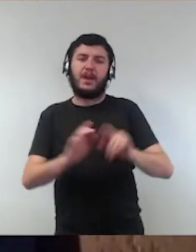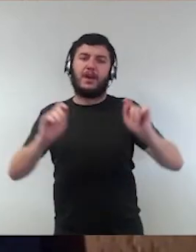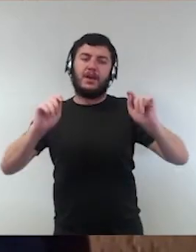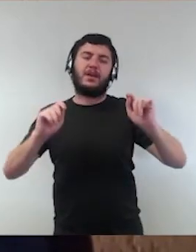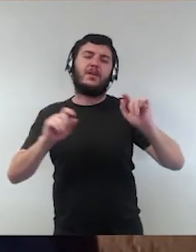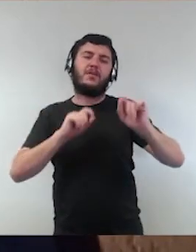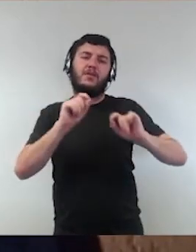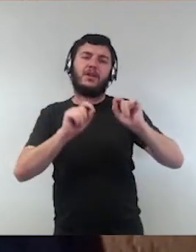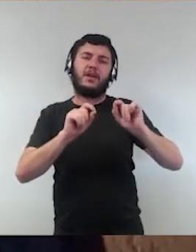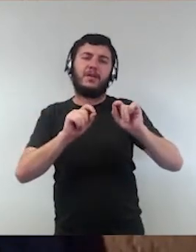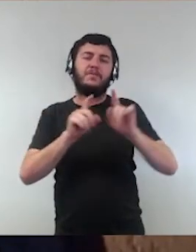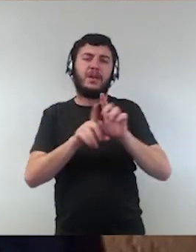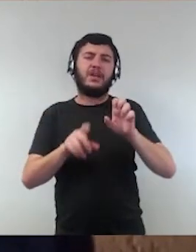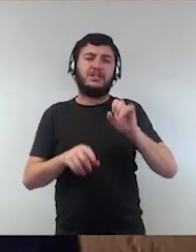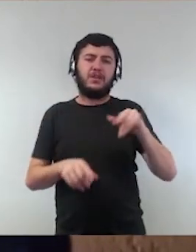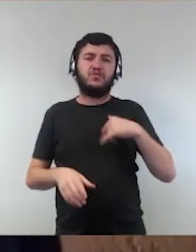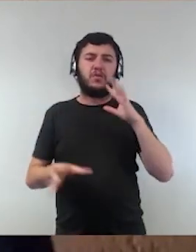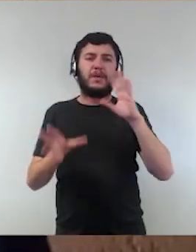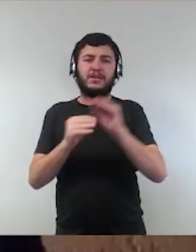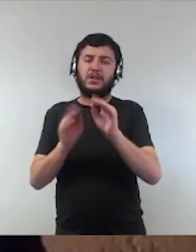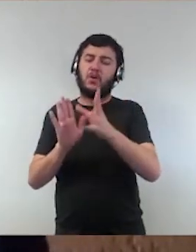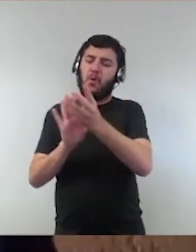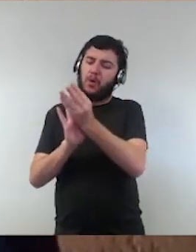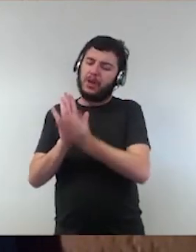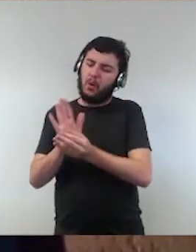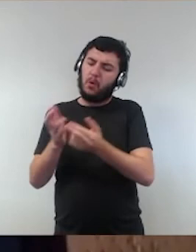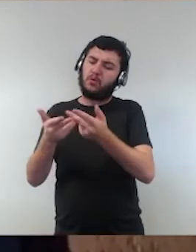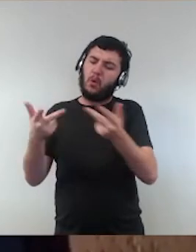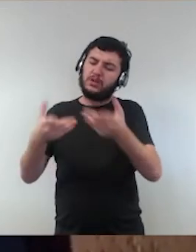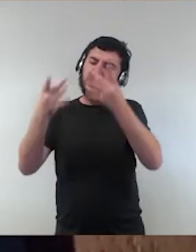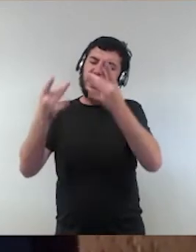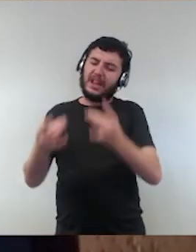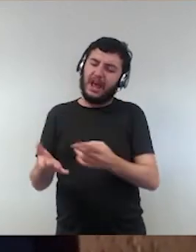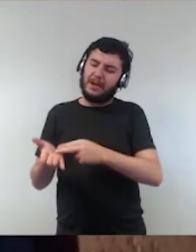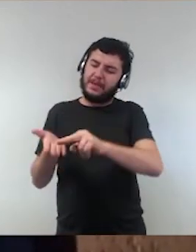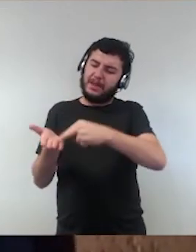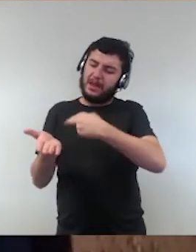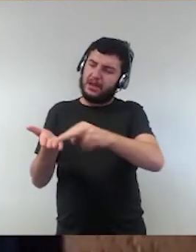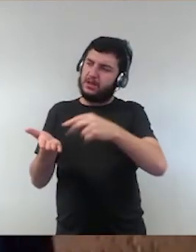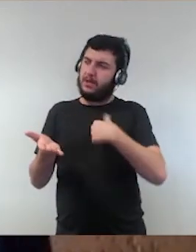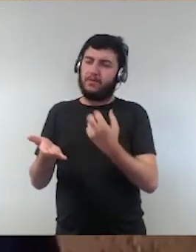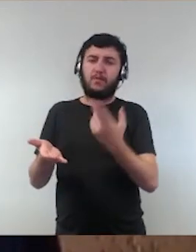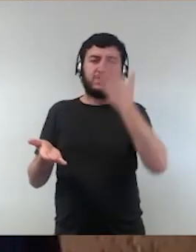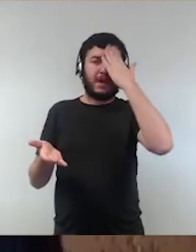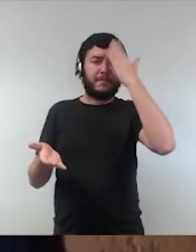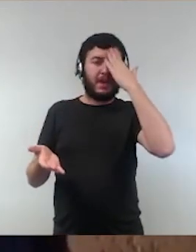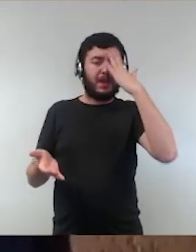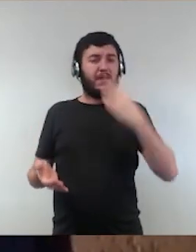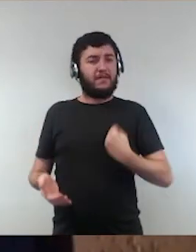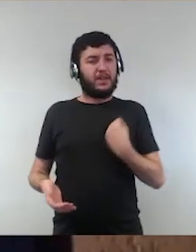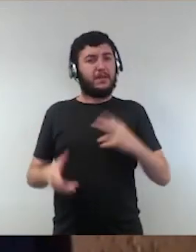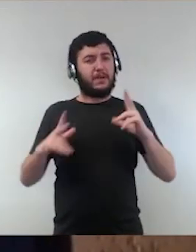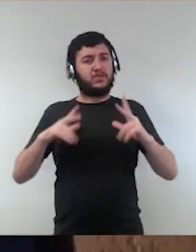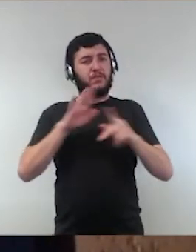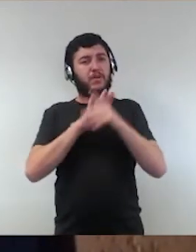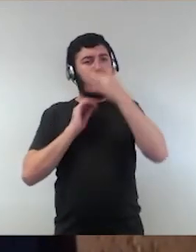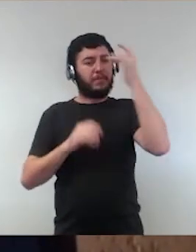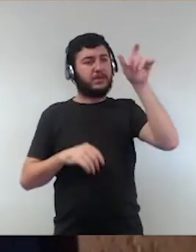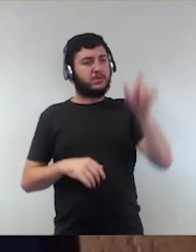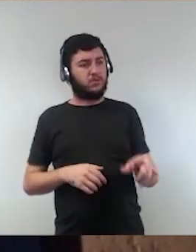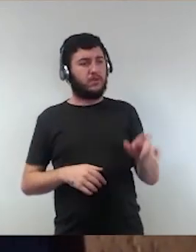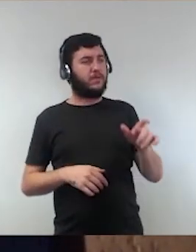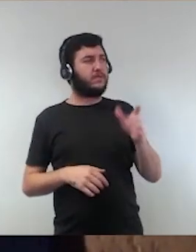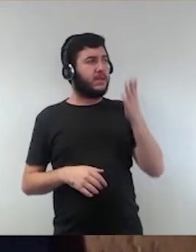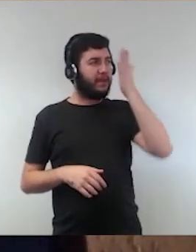do que se eu soubesse o conteúdo em alguns pontos, muito da sua atividade. Enfim, a vida da pessoa talvez se torne ainda mais